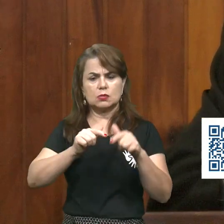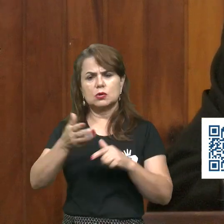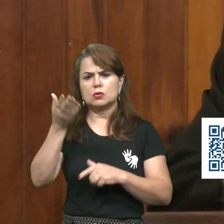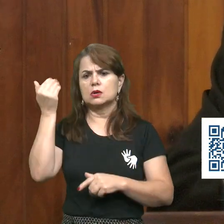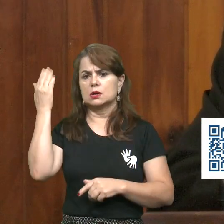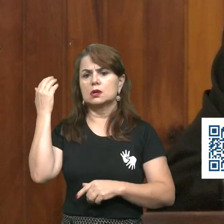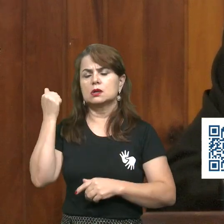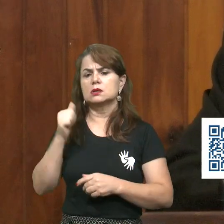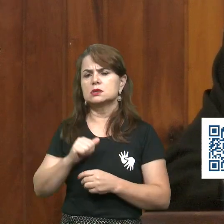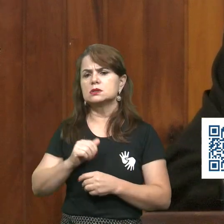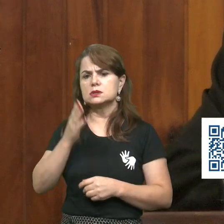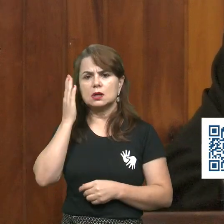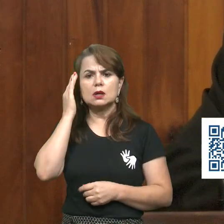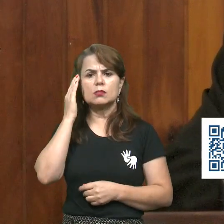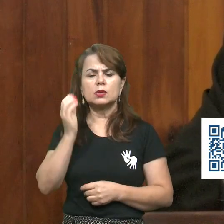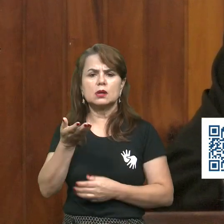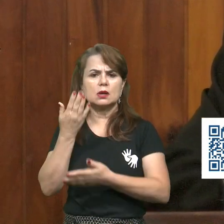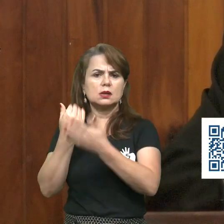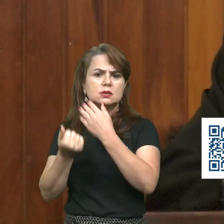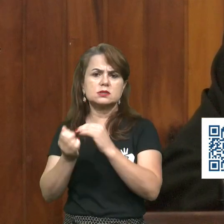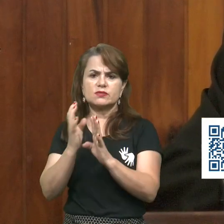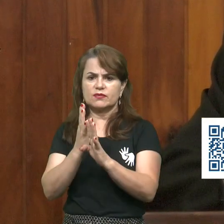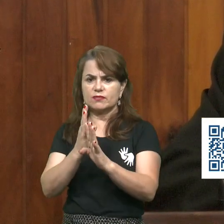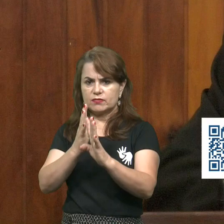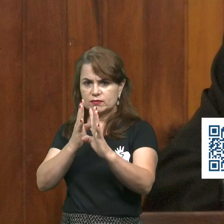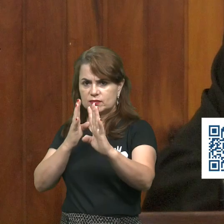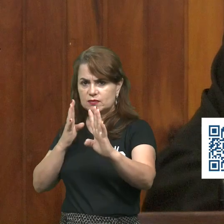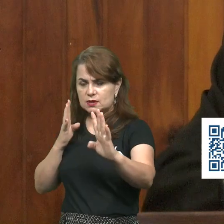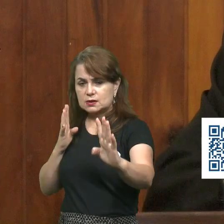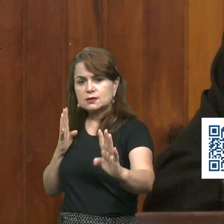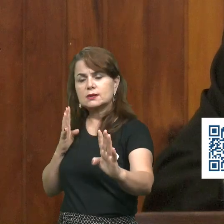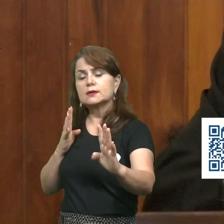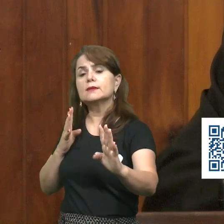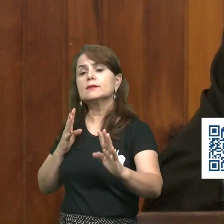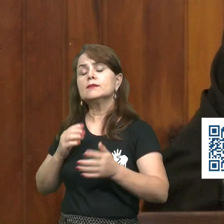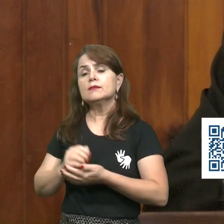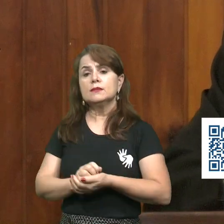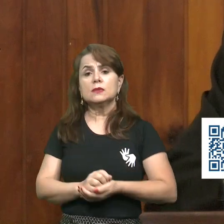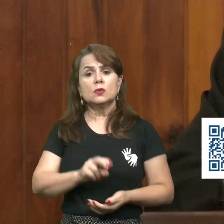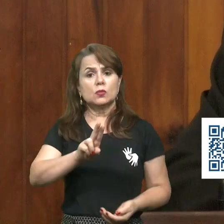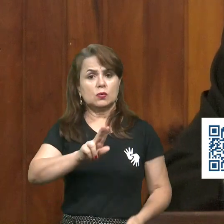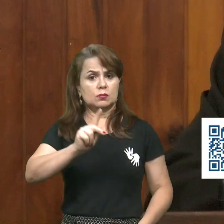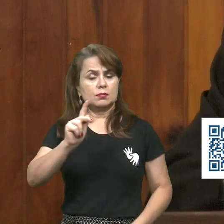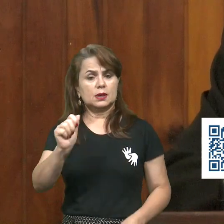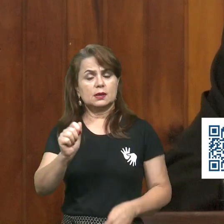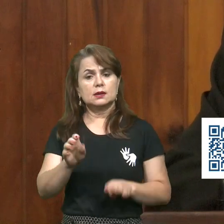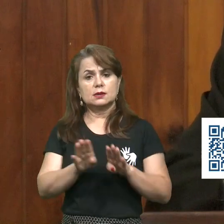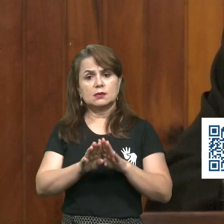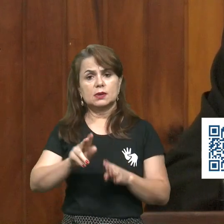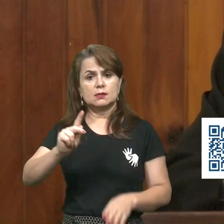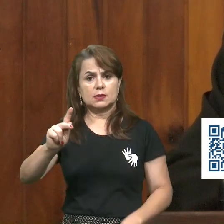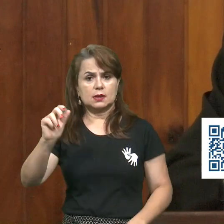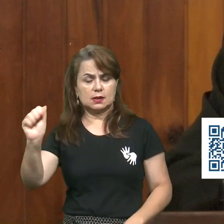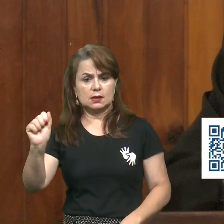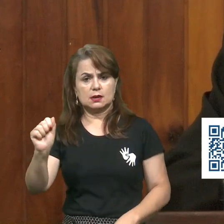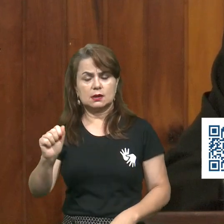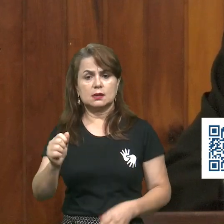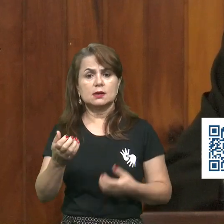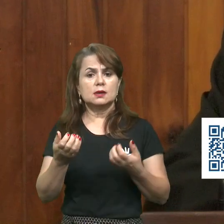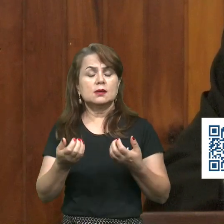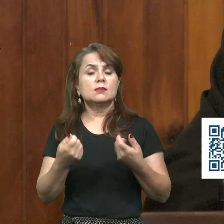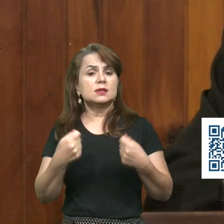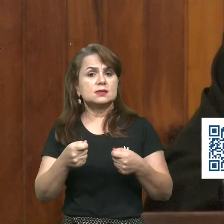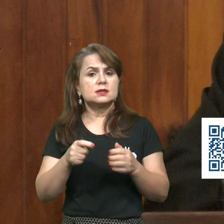tinha umas filas muito grandes, né, na UPA Zona Norte e no PA da Zona Sul, então aí para dar uma investigada se